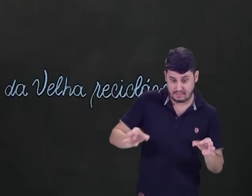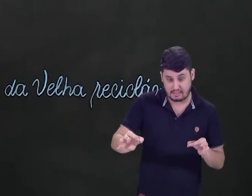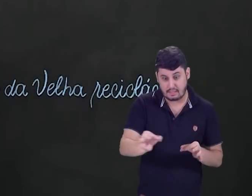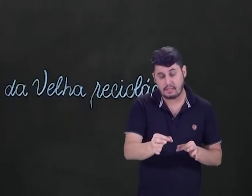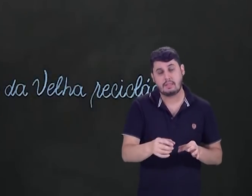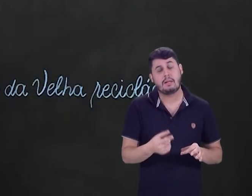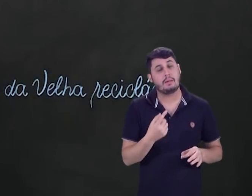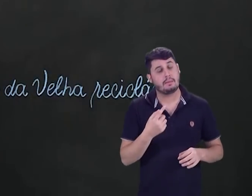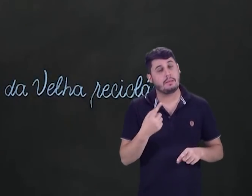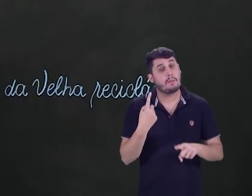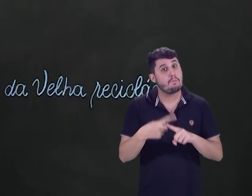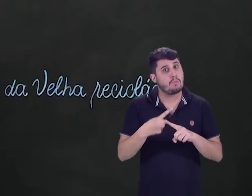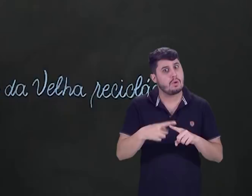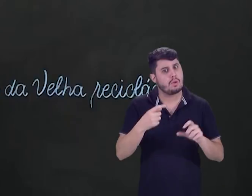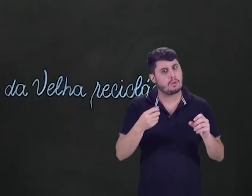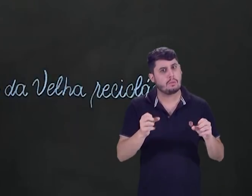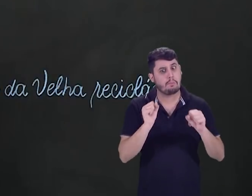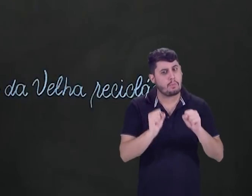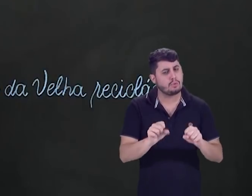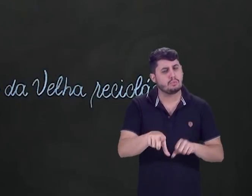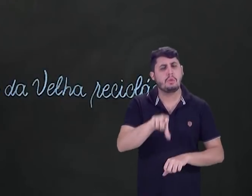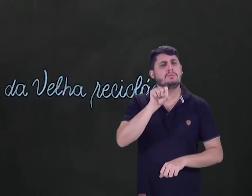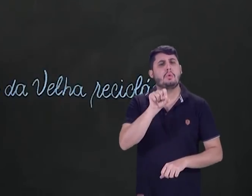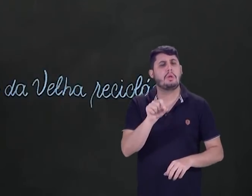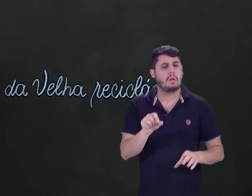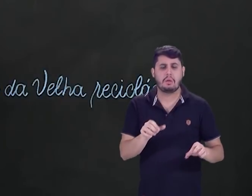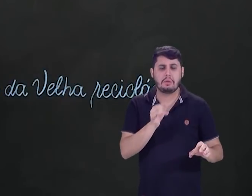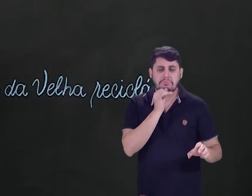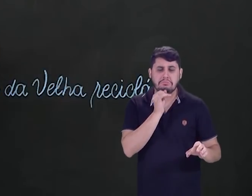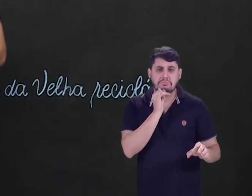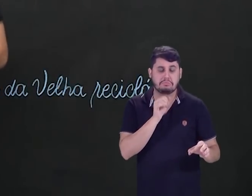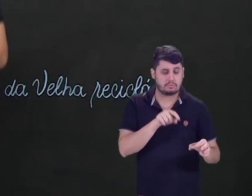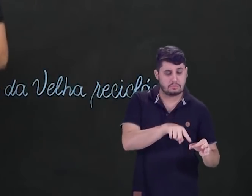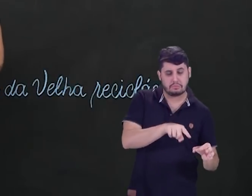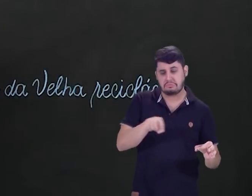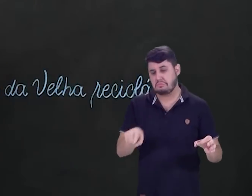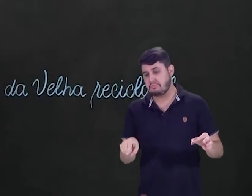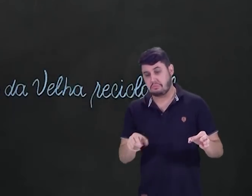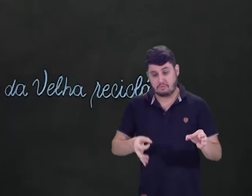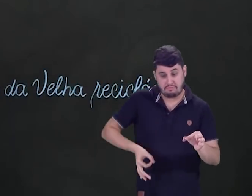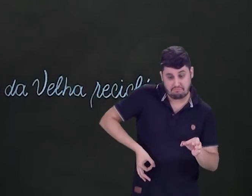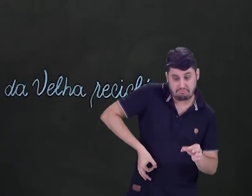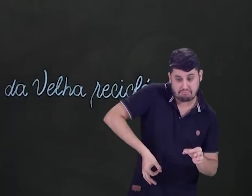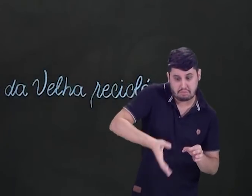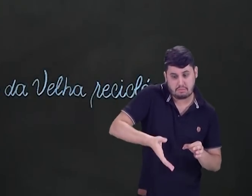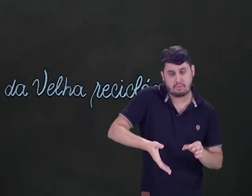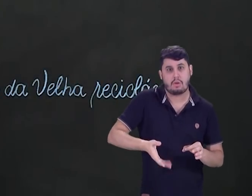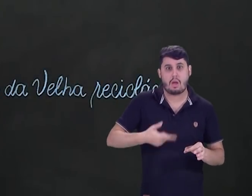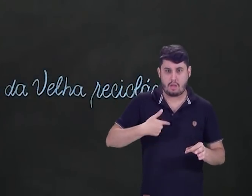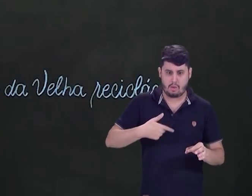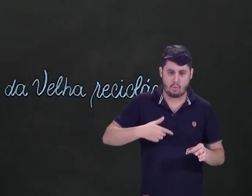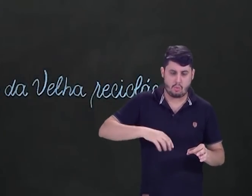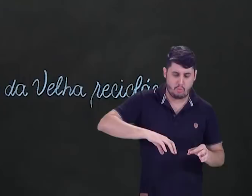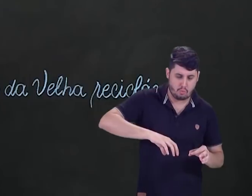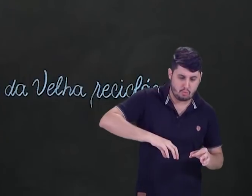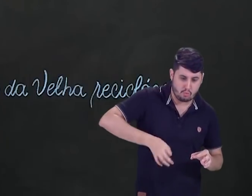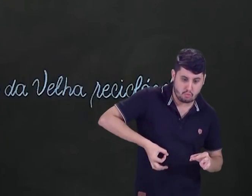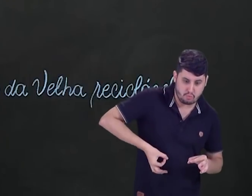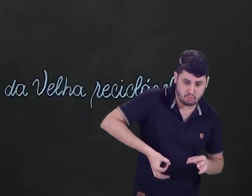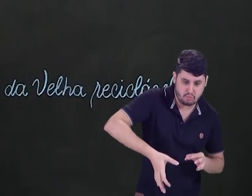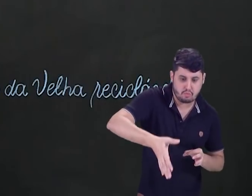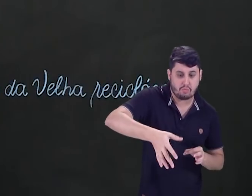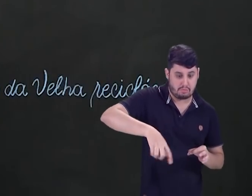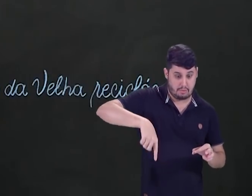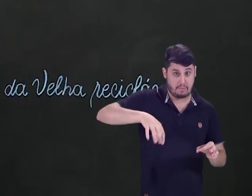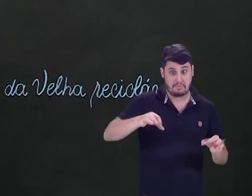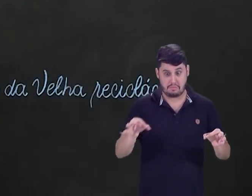escolho uma das duas para jogar no meio. E essa tampinha, eu arrasto ela no